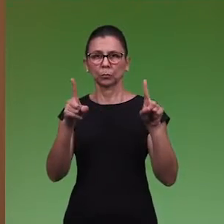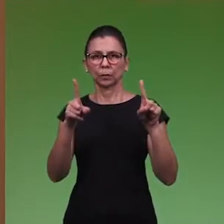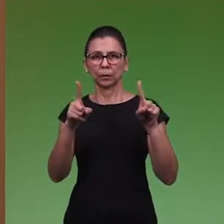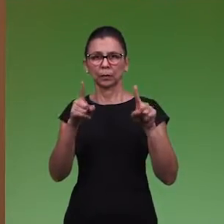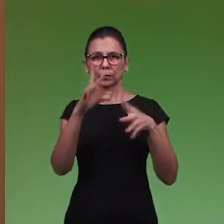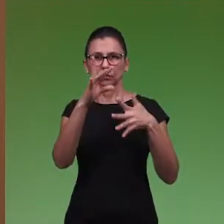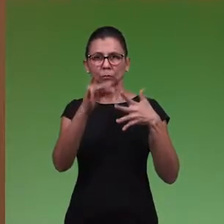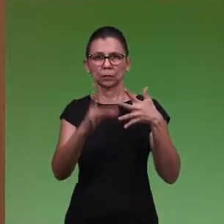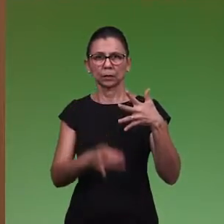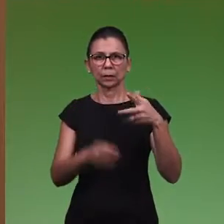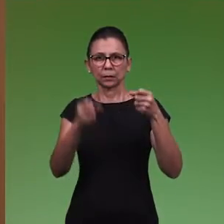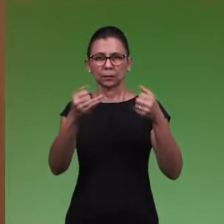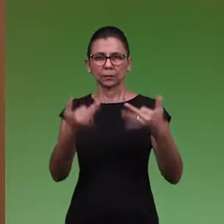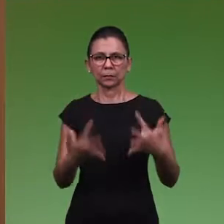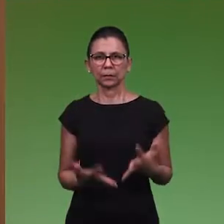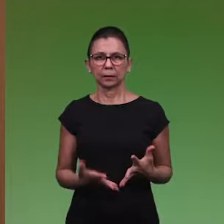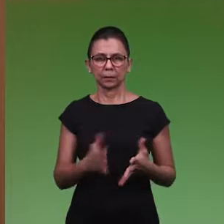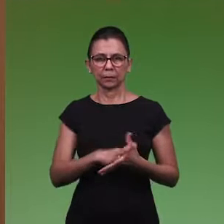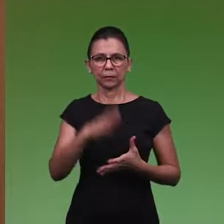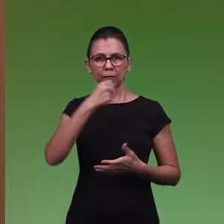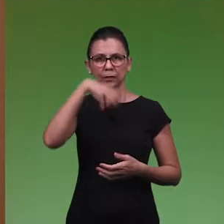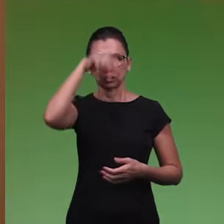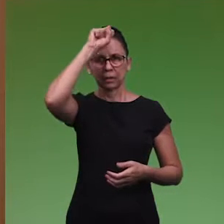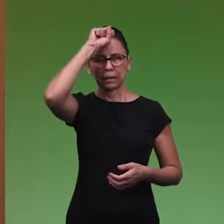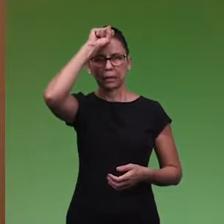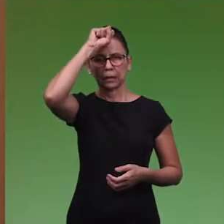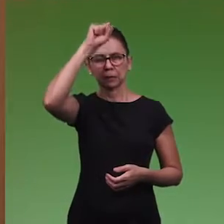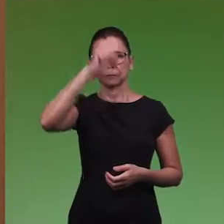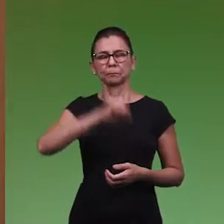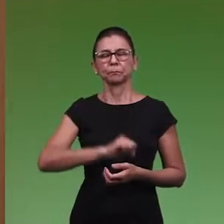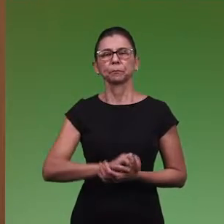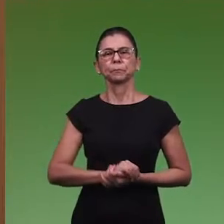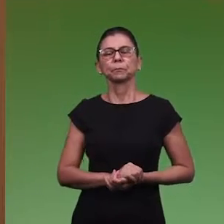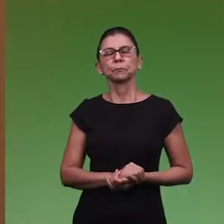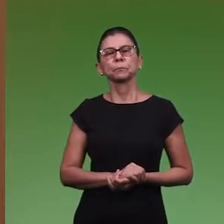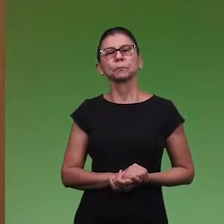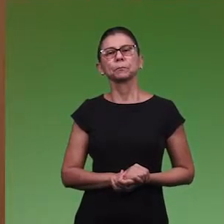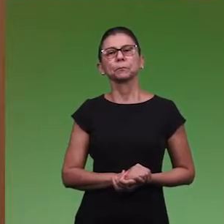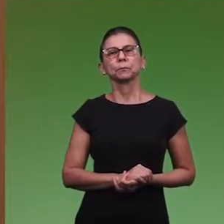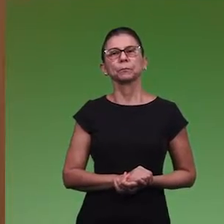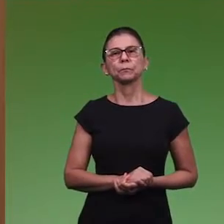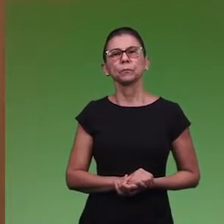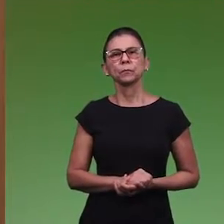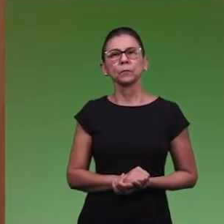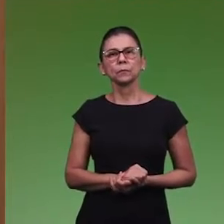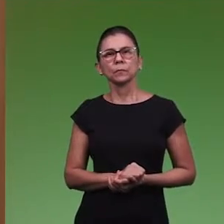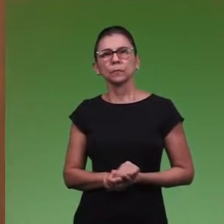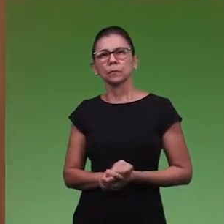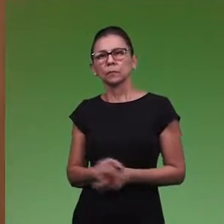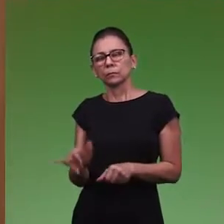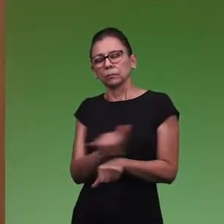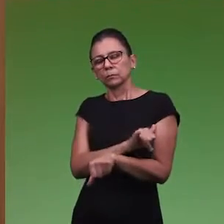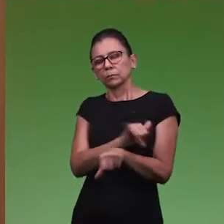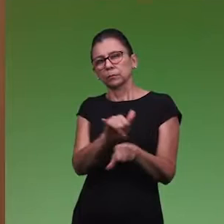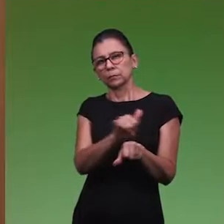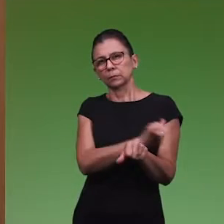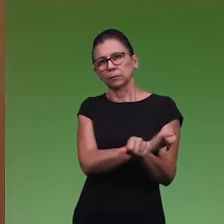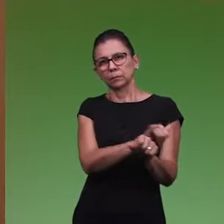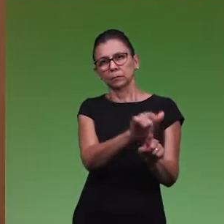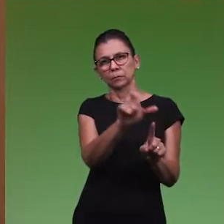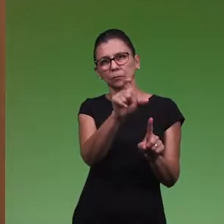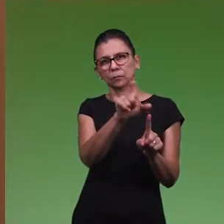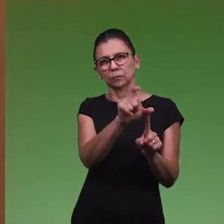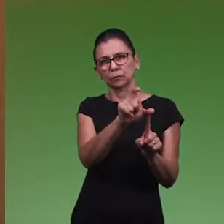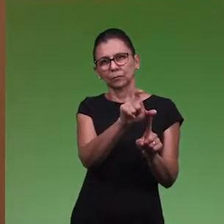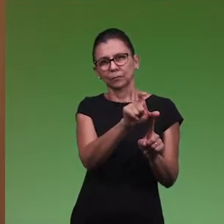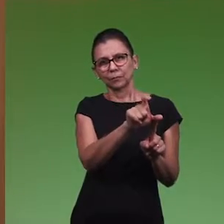detalhe importante na feitiçaria. Porque a feitiçaria é um artifício do adversário para levar o